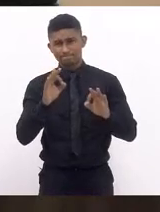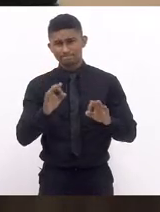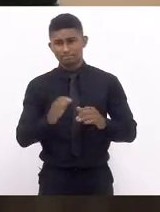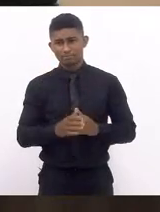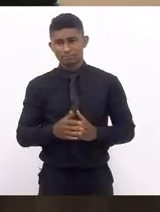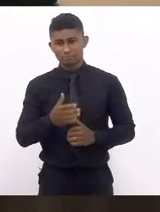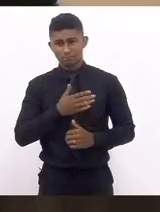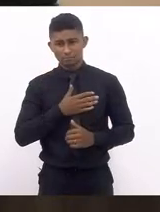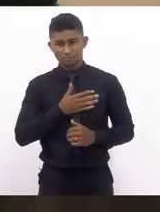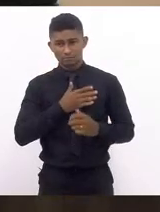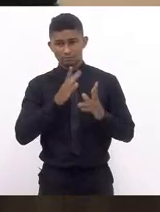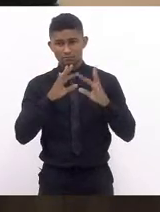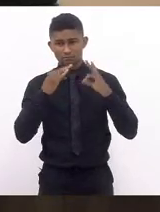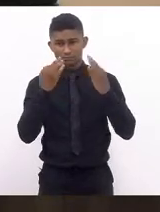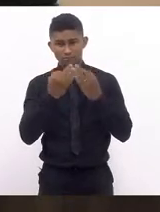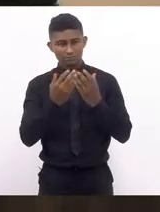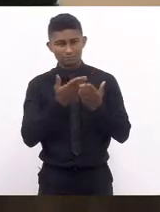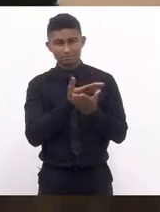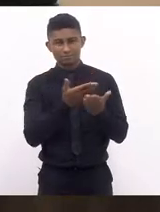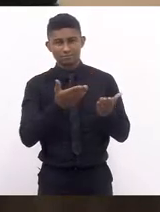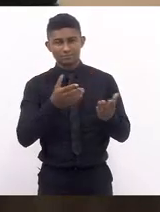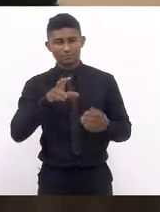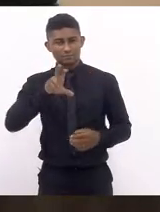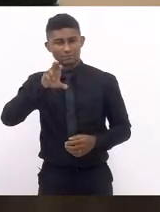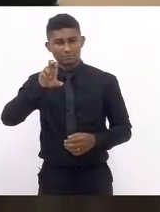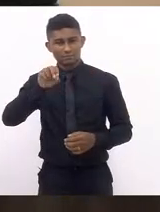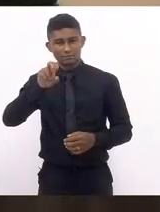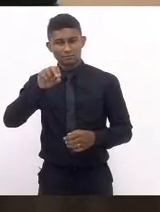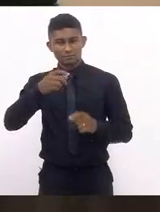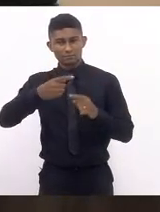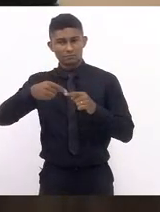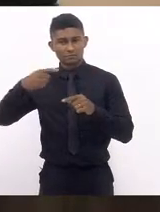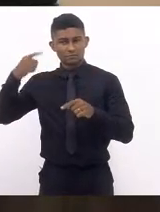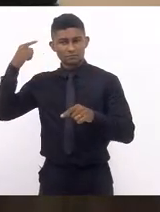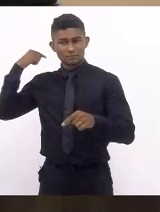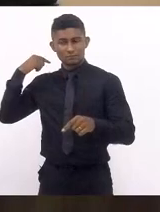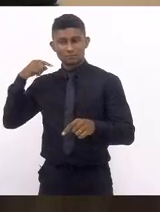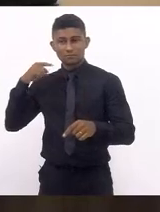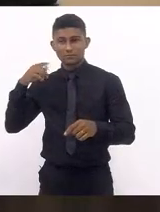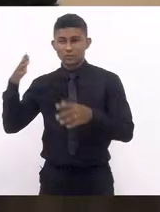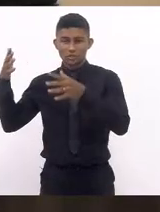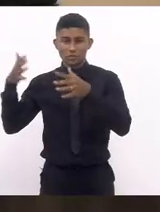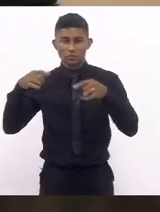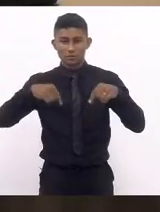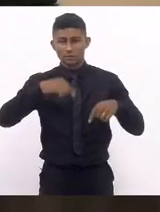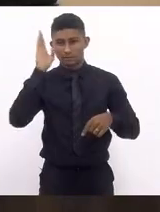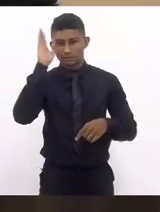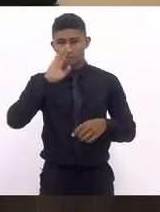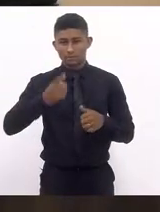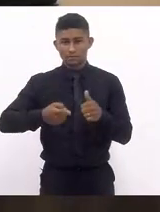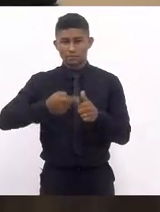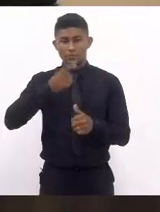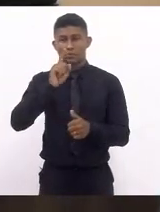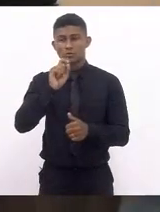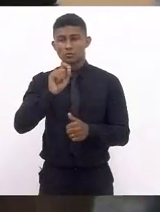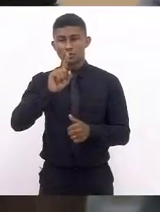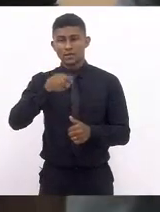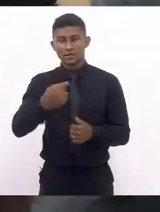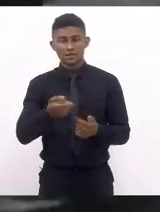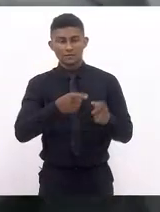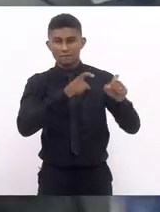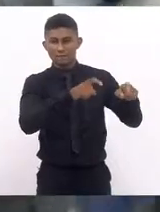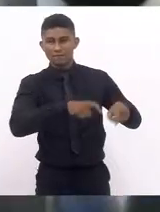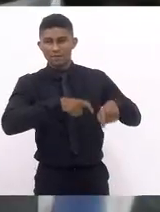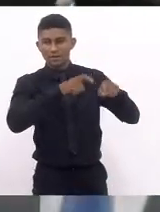minha família abolicionista meu tataravô quando chegou aqui na no Brasil ele primeira coisa que fecha os irmãos compraram